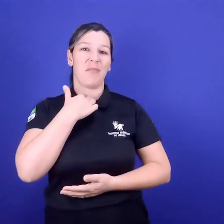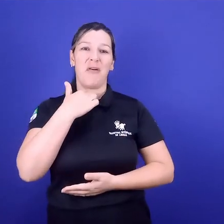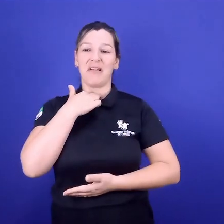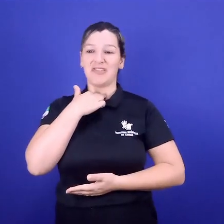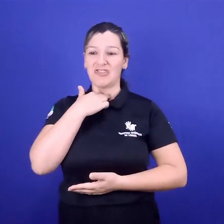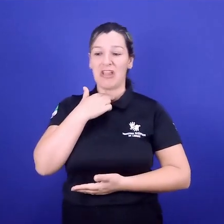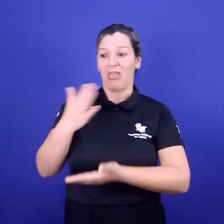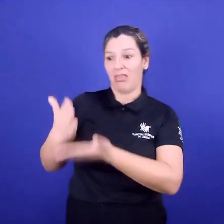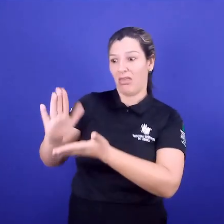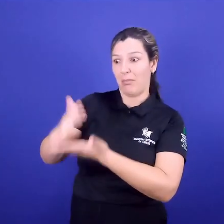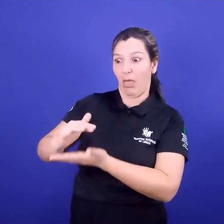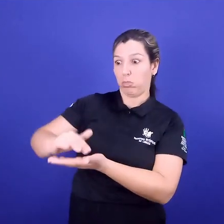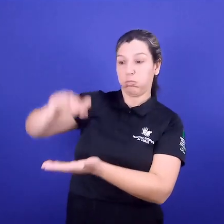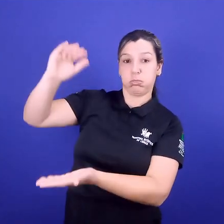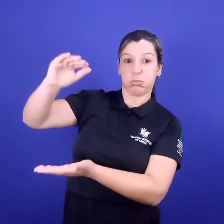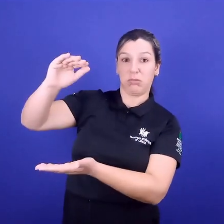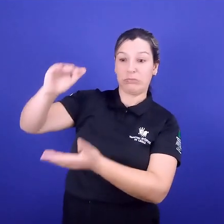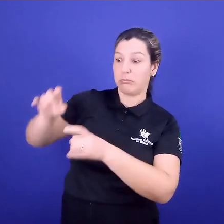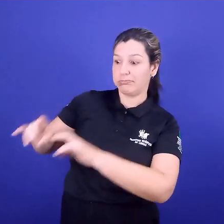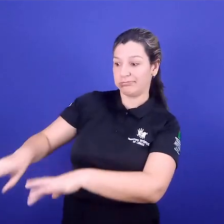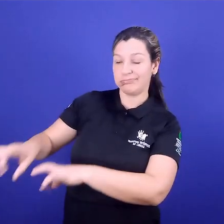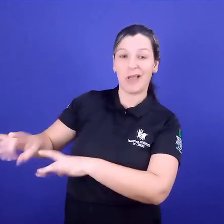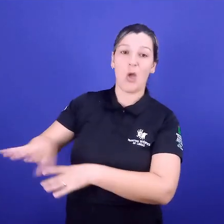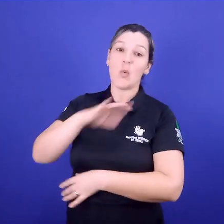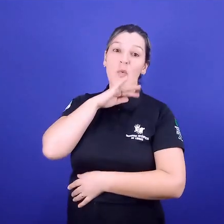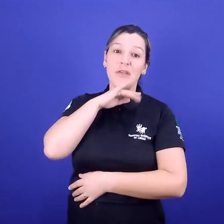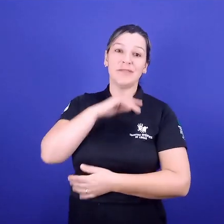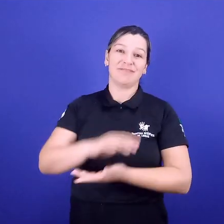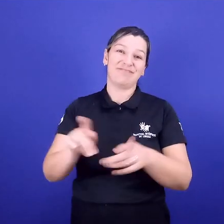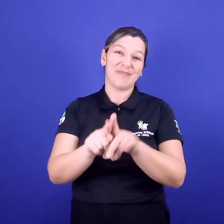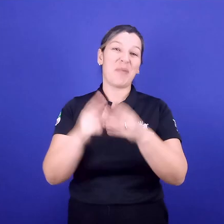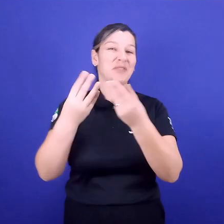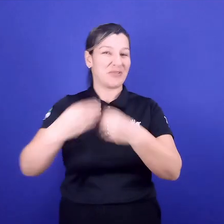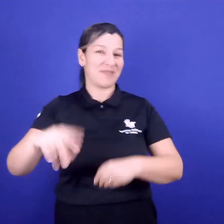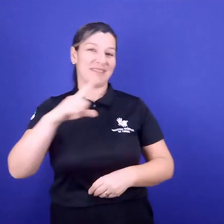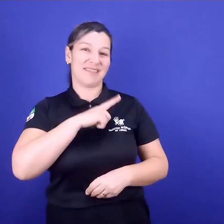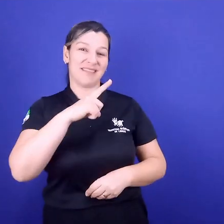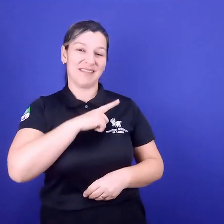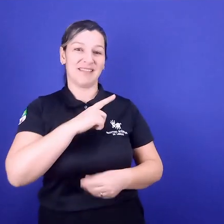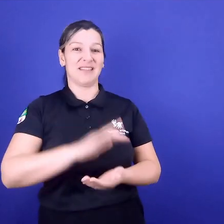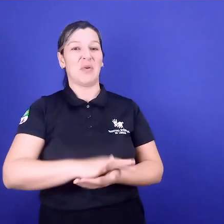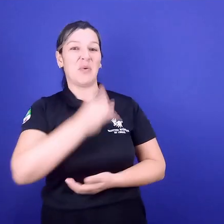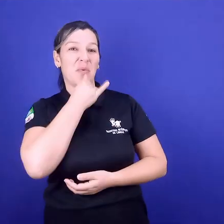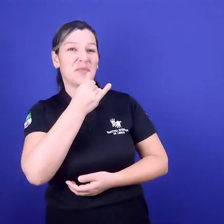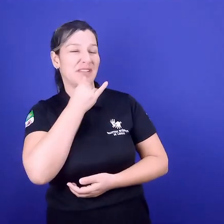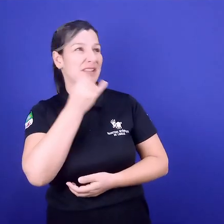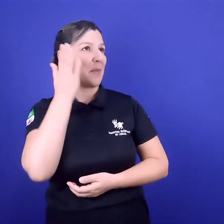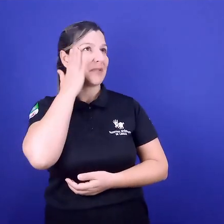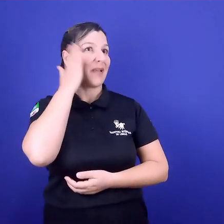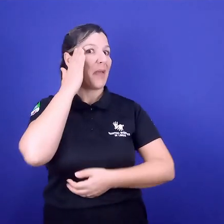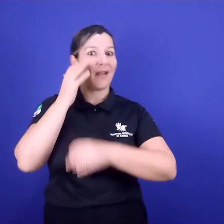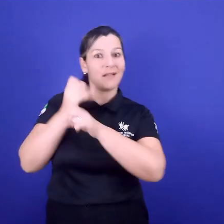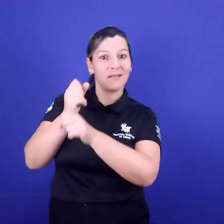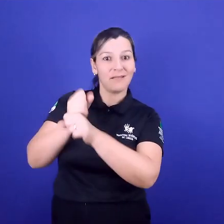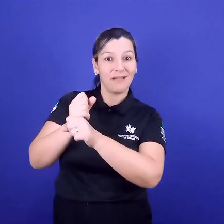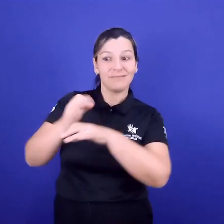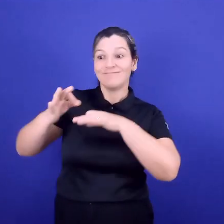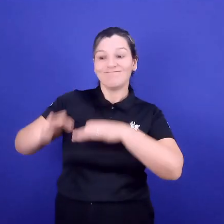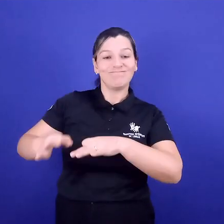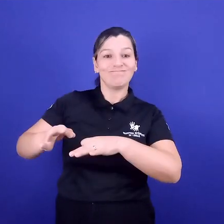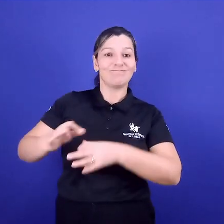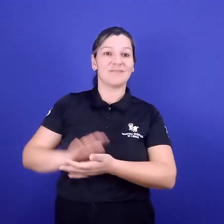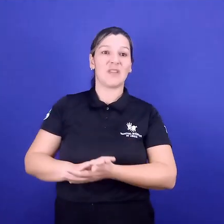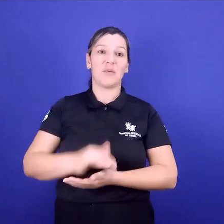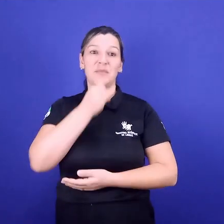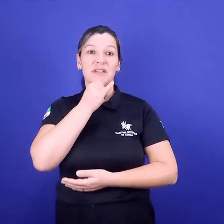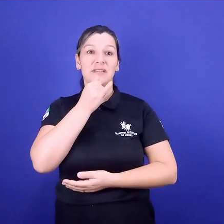não é interessante. Você tem o seu contratante insatisfeito e você acaba tendo prejuízo, né? Porque você errou no cálculo. Aquela comida,